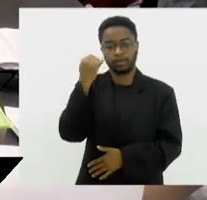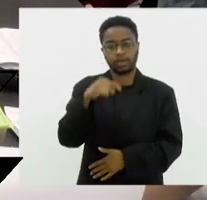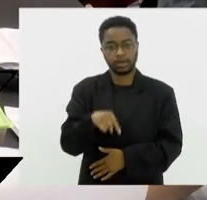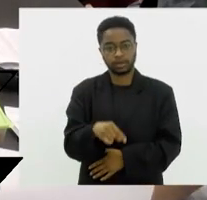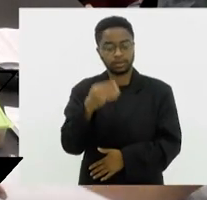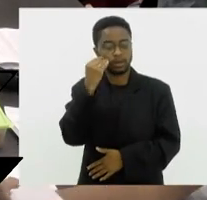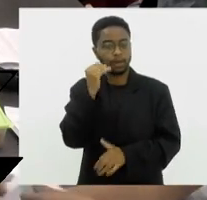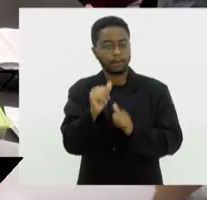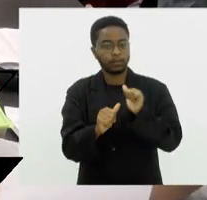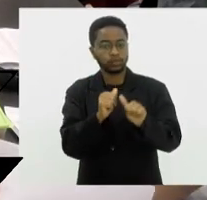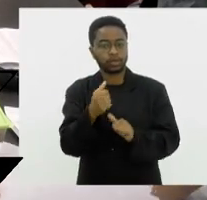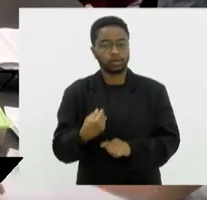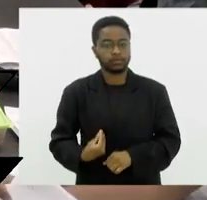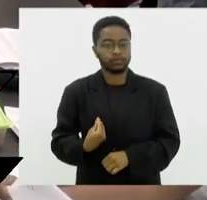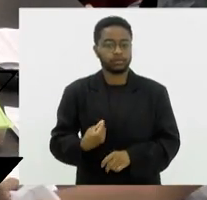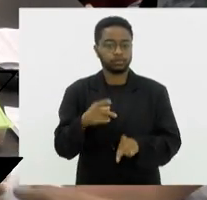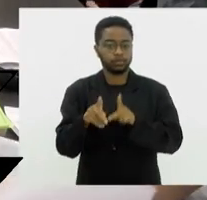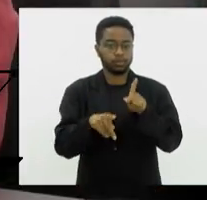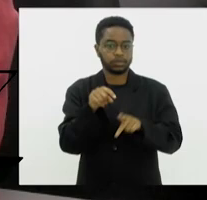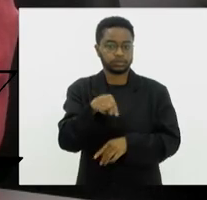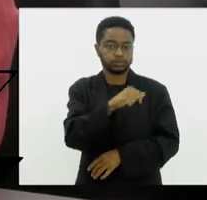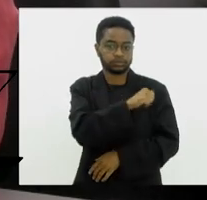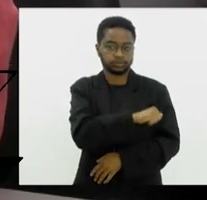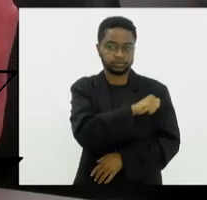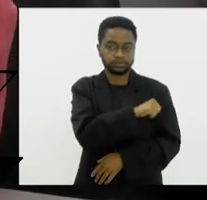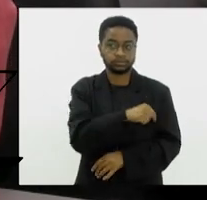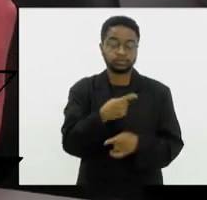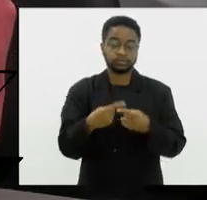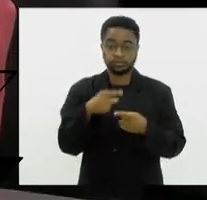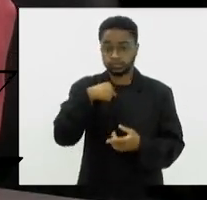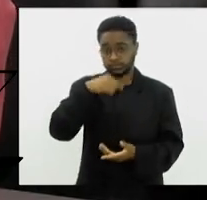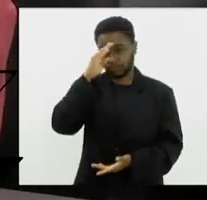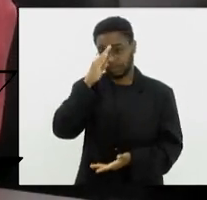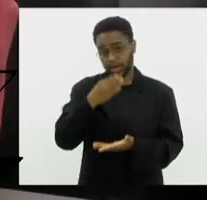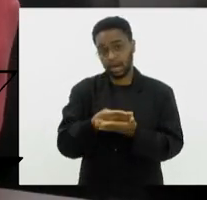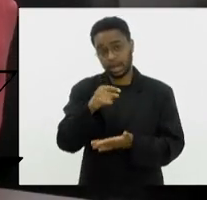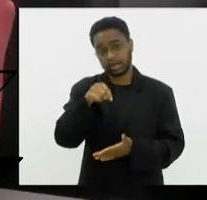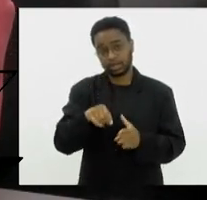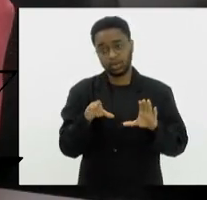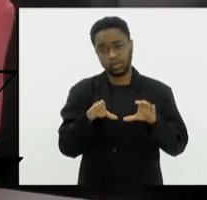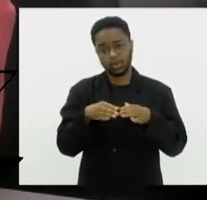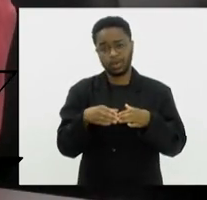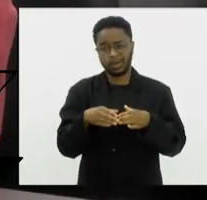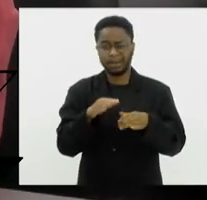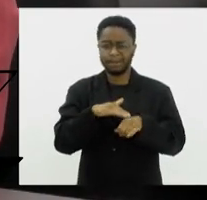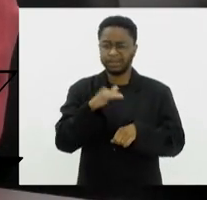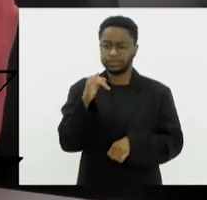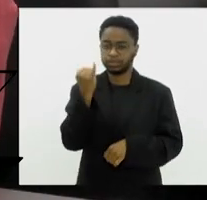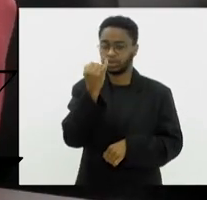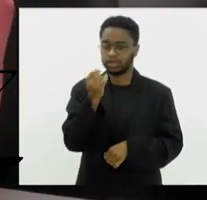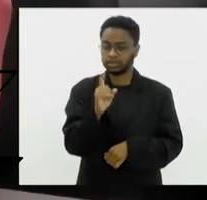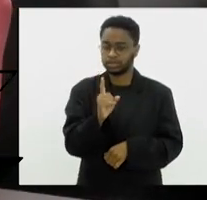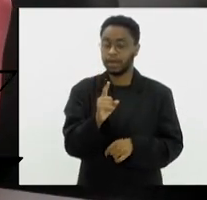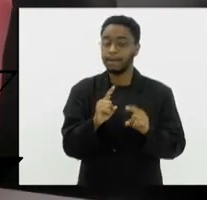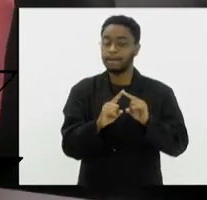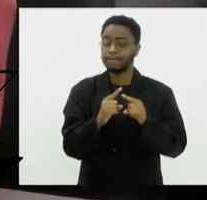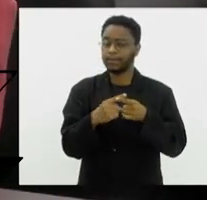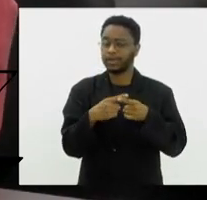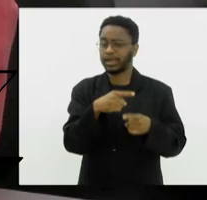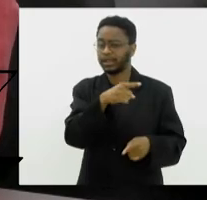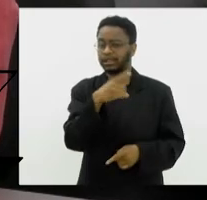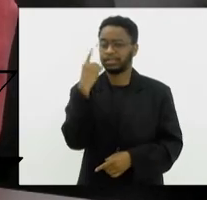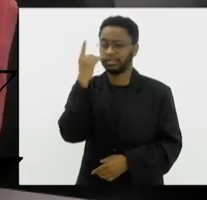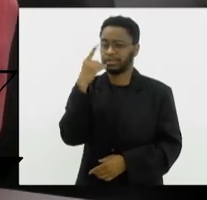a vida do povo do Estado do Rio de Janeiro. Eu acho que essa comissão aqui, não vou falar que é a mais importante, porque senão o deputado Rodrigo